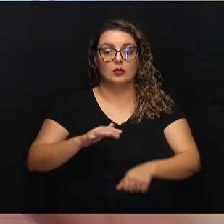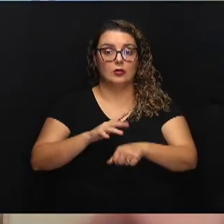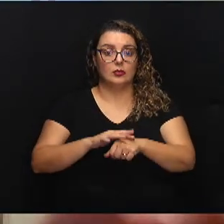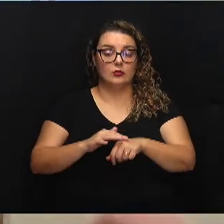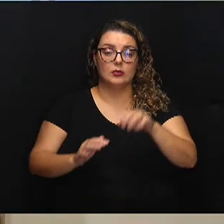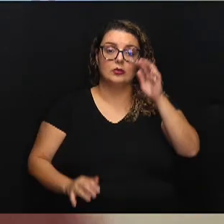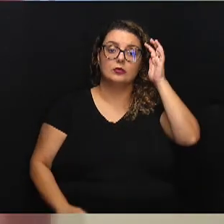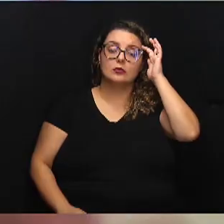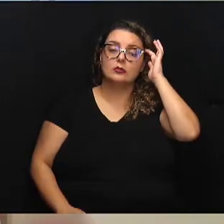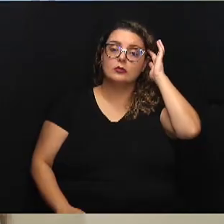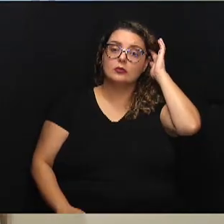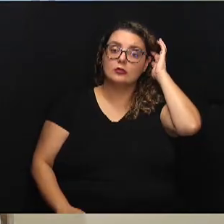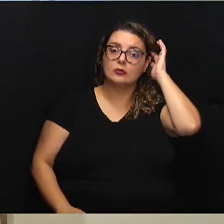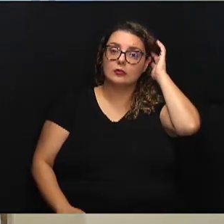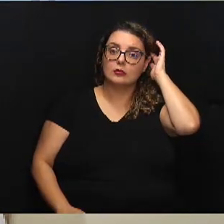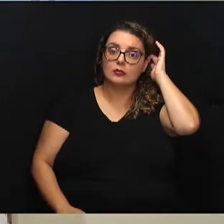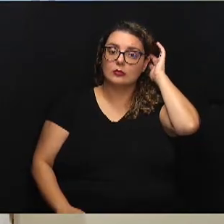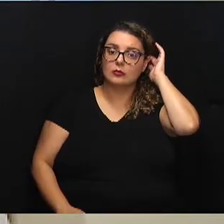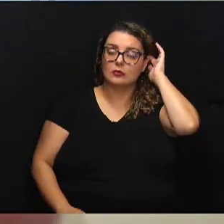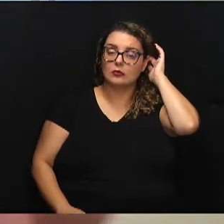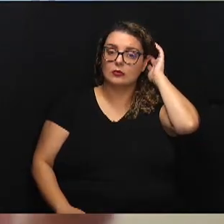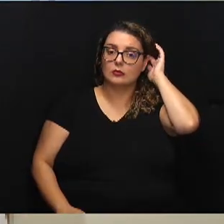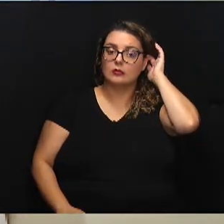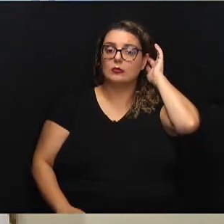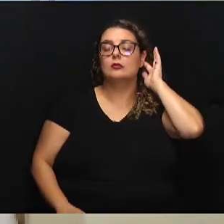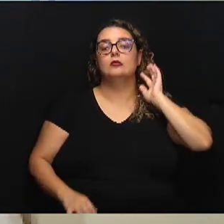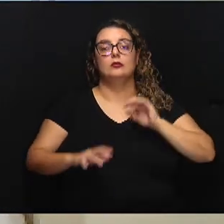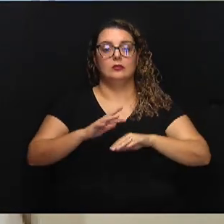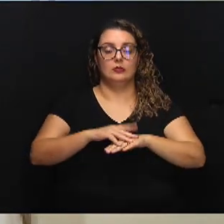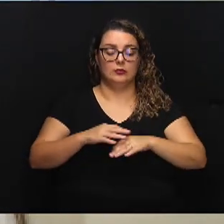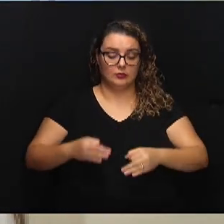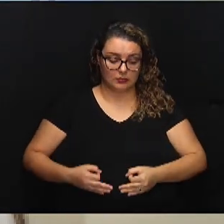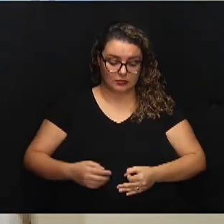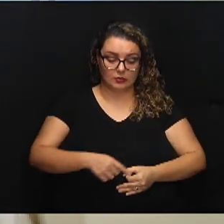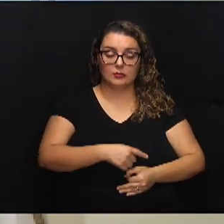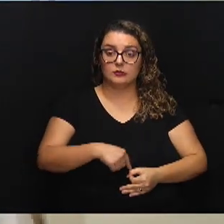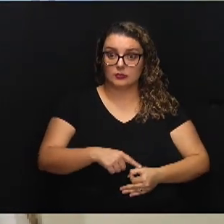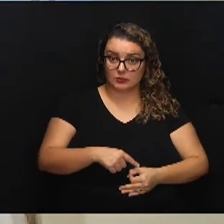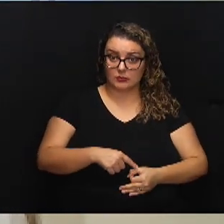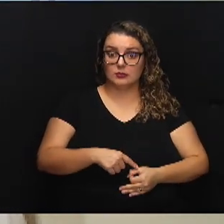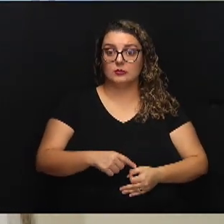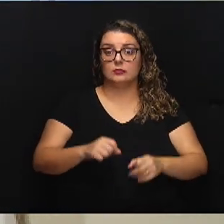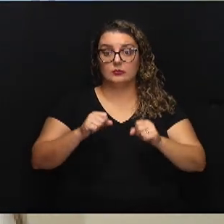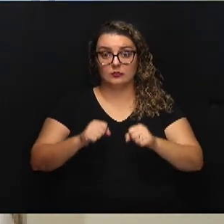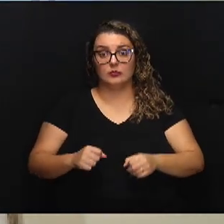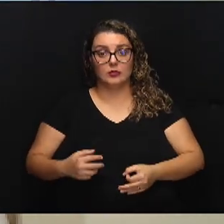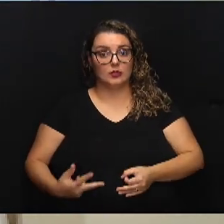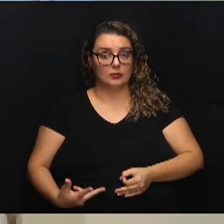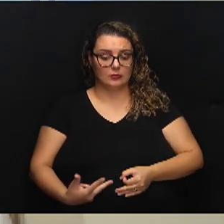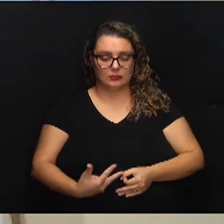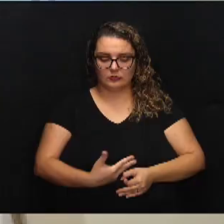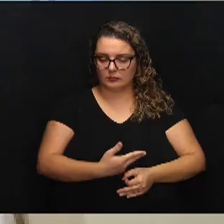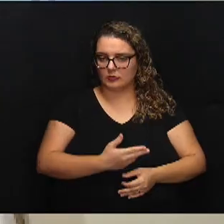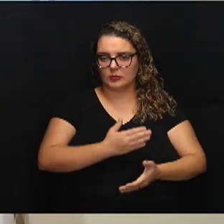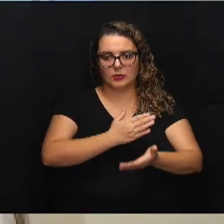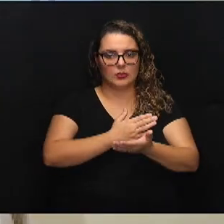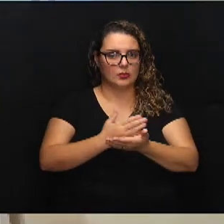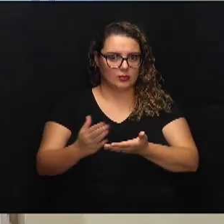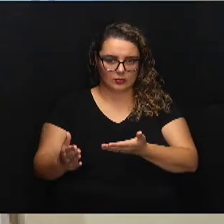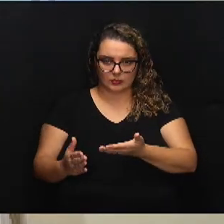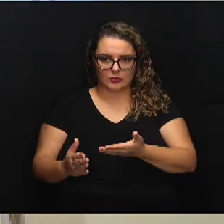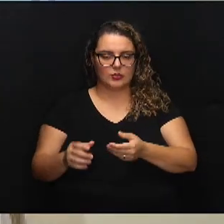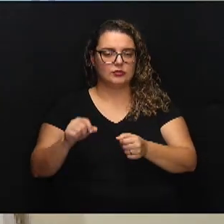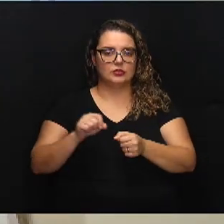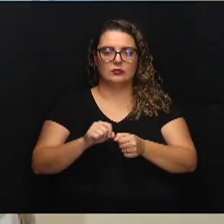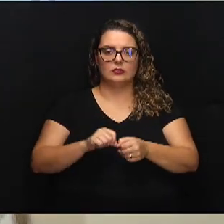é restrita ao ovário, essa paciente possivelmente vai ser submetida a uma cirurgia já de cara. A cirurgia já